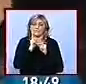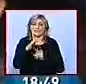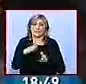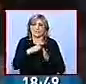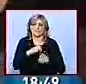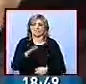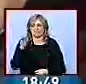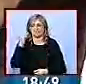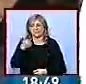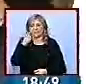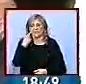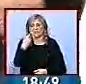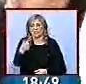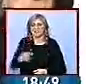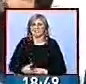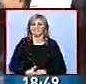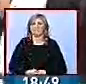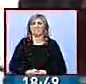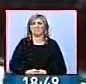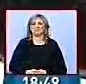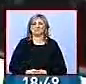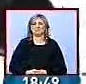Adeus. Boa viagem. Obrigado.